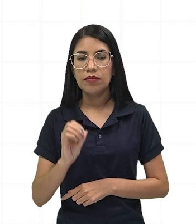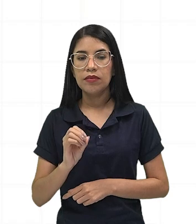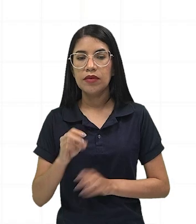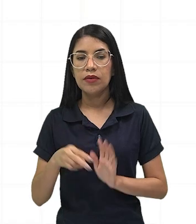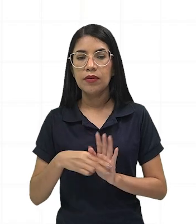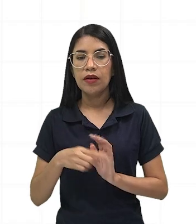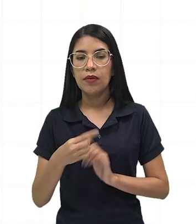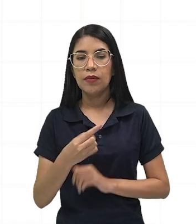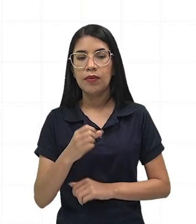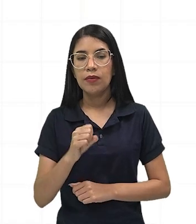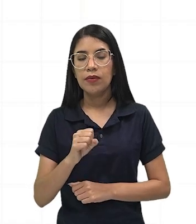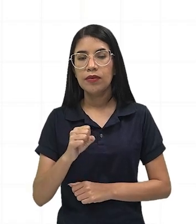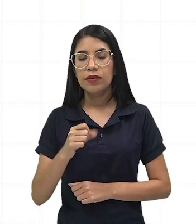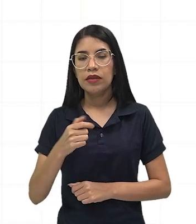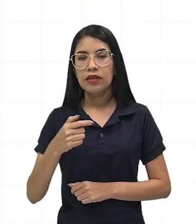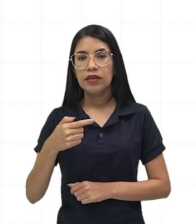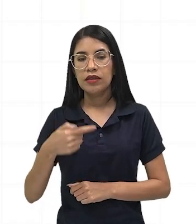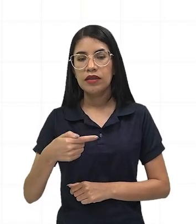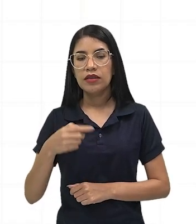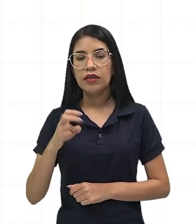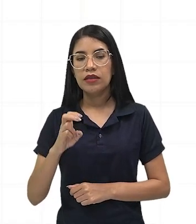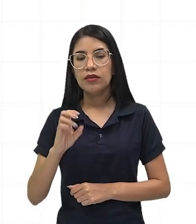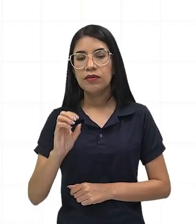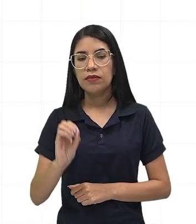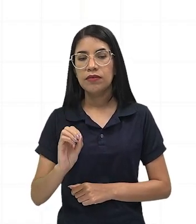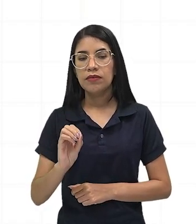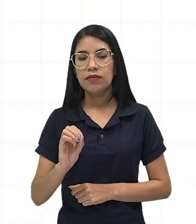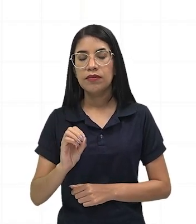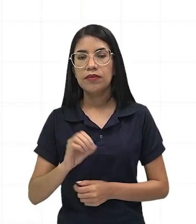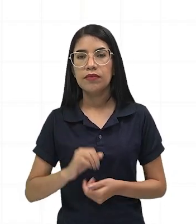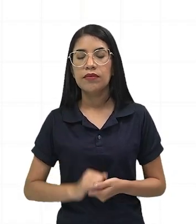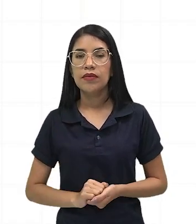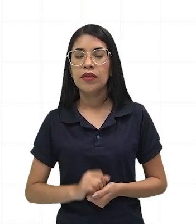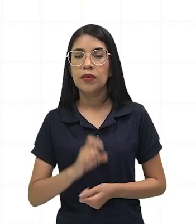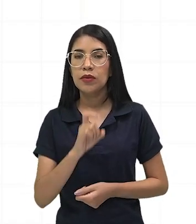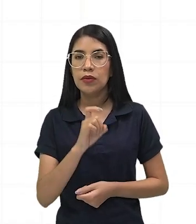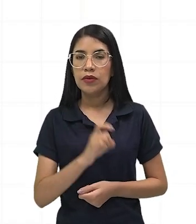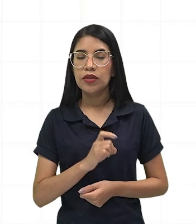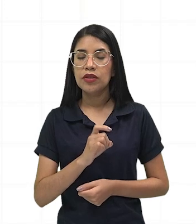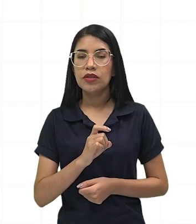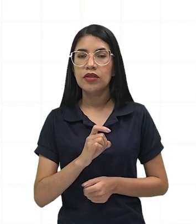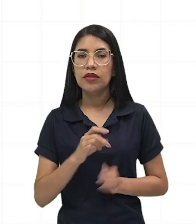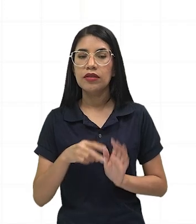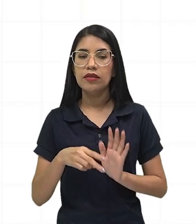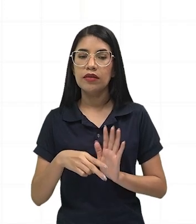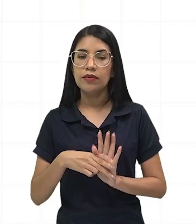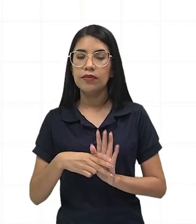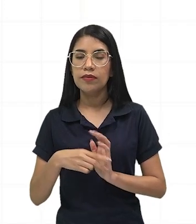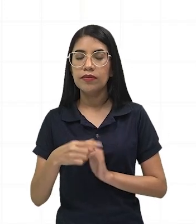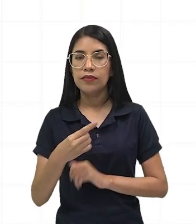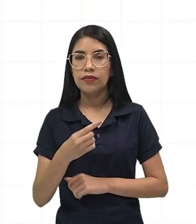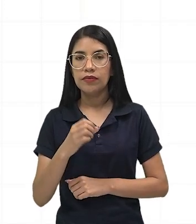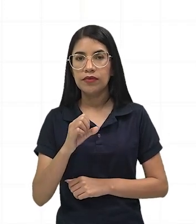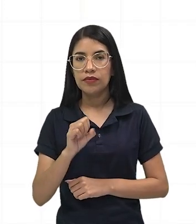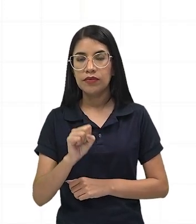18.750. Queremos descobrir, ó, o valor de x. O 50 está multiplicando, então ele passa dividindo. Dividindo